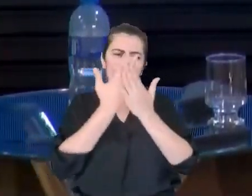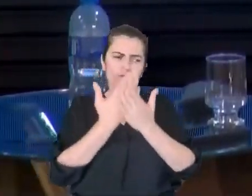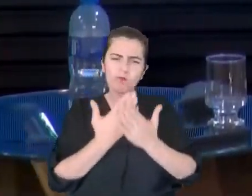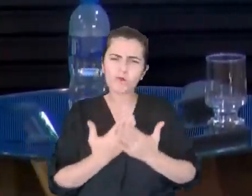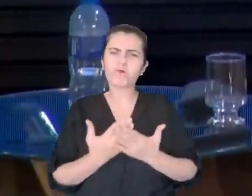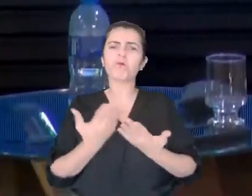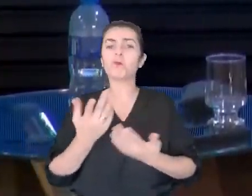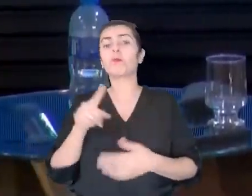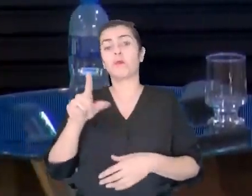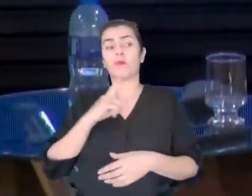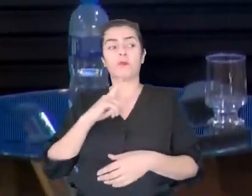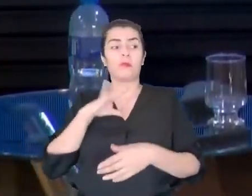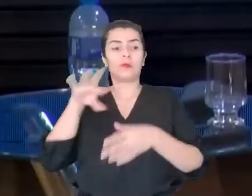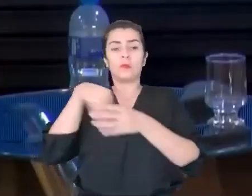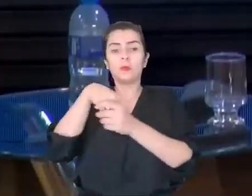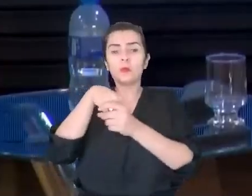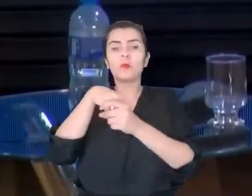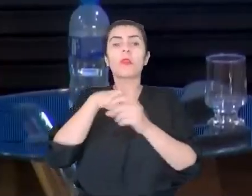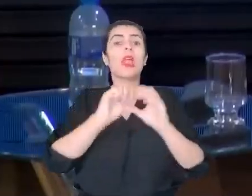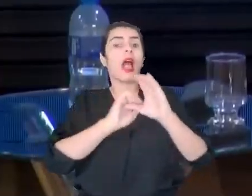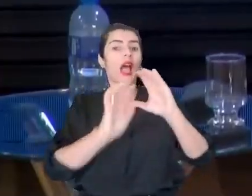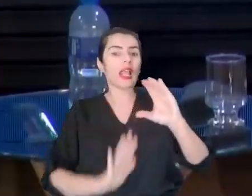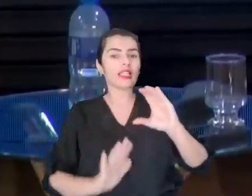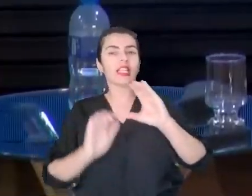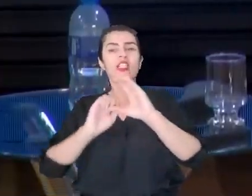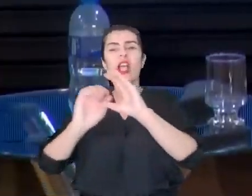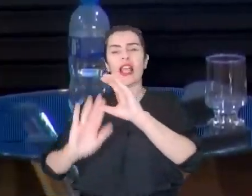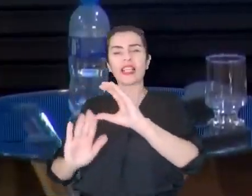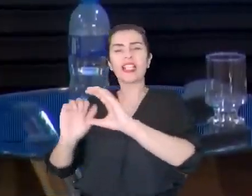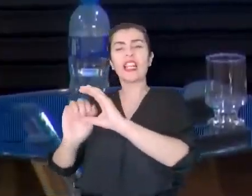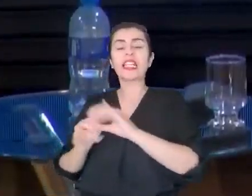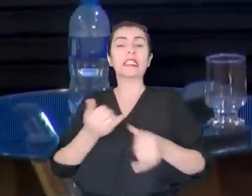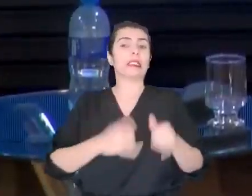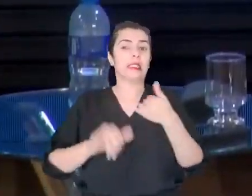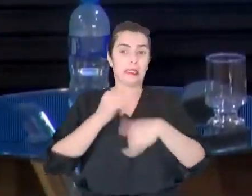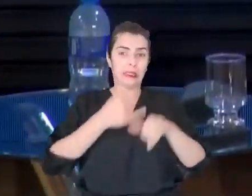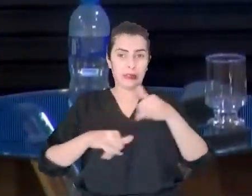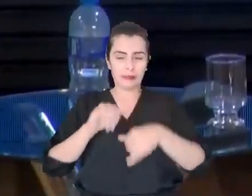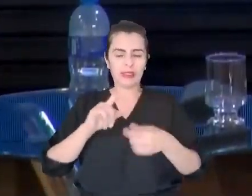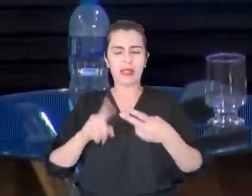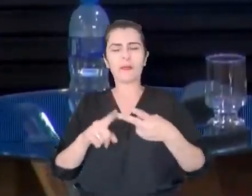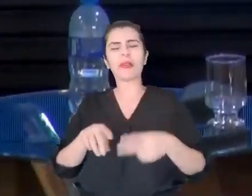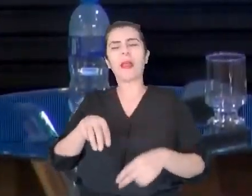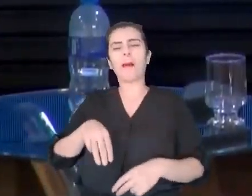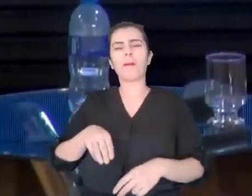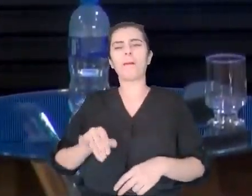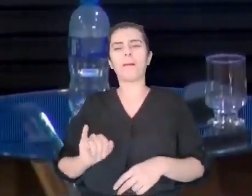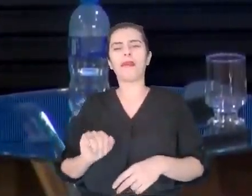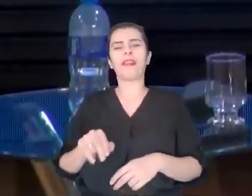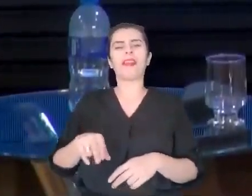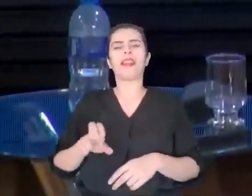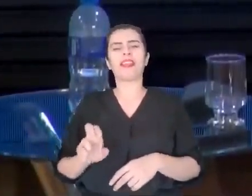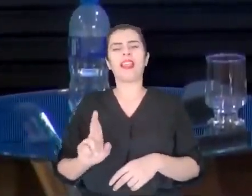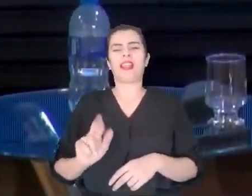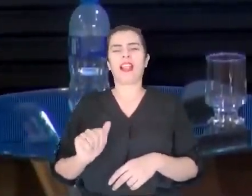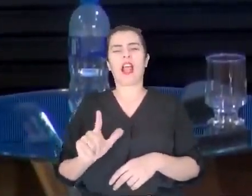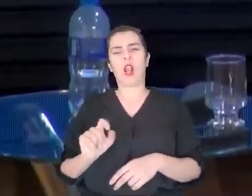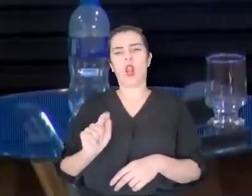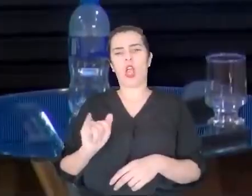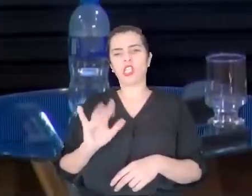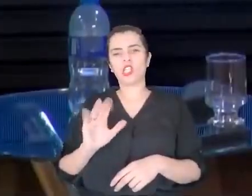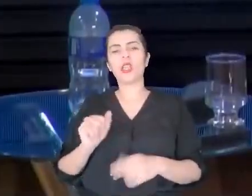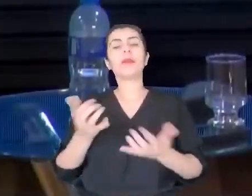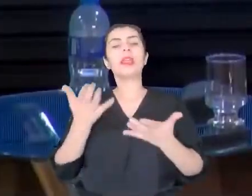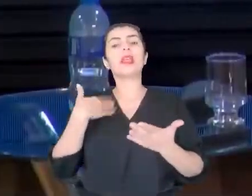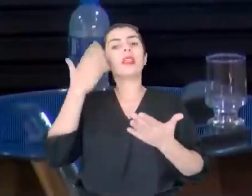com caracterizações mineralógicas e químicas. Né? Então, eles querem entender de cada blendagem, né, qual é a distribuição,